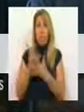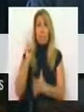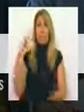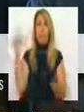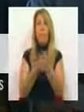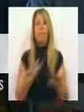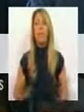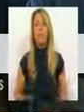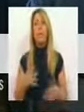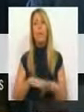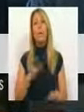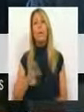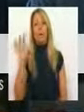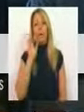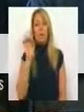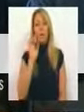isso,